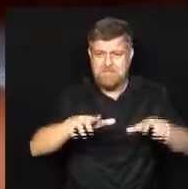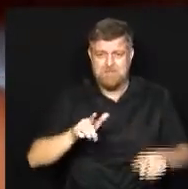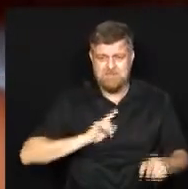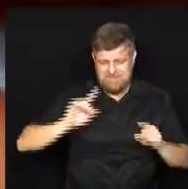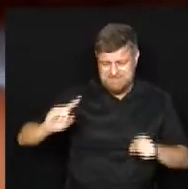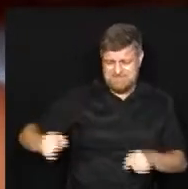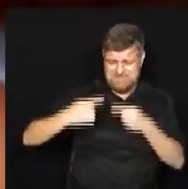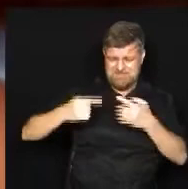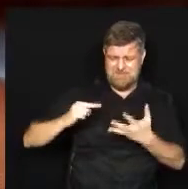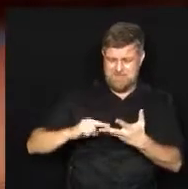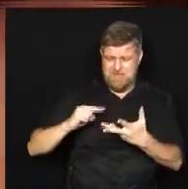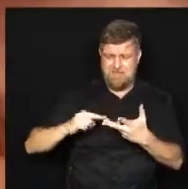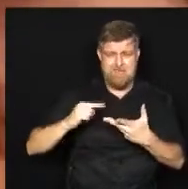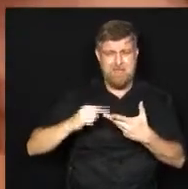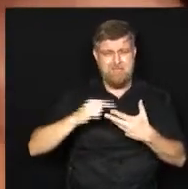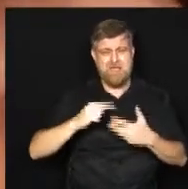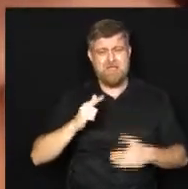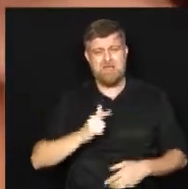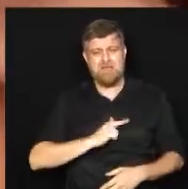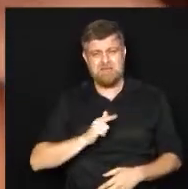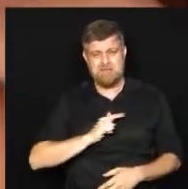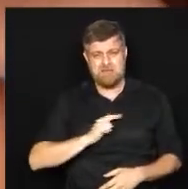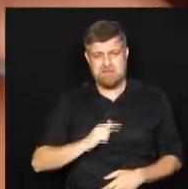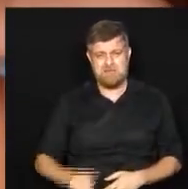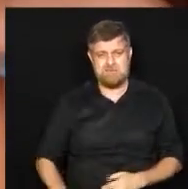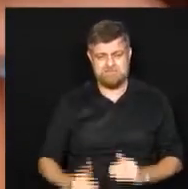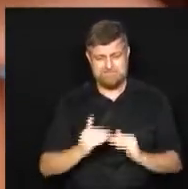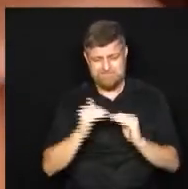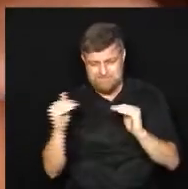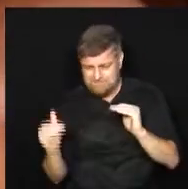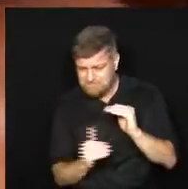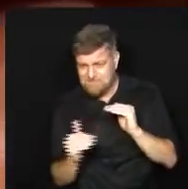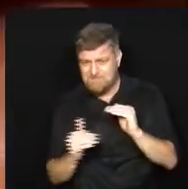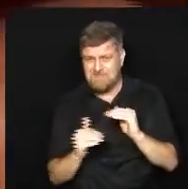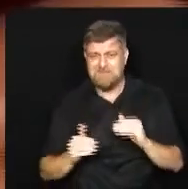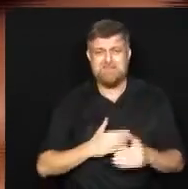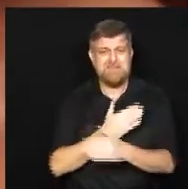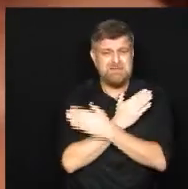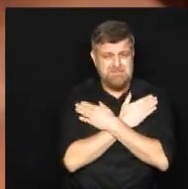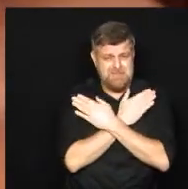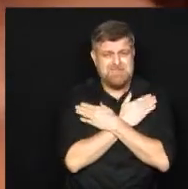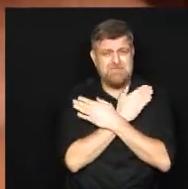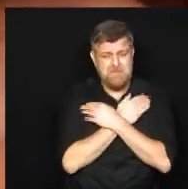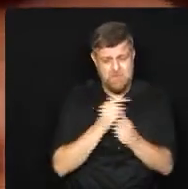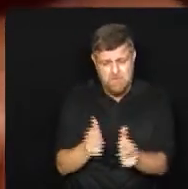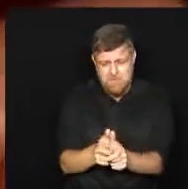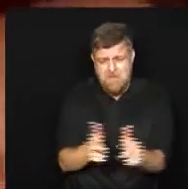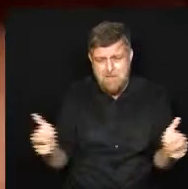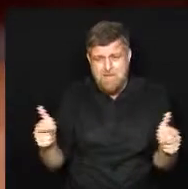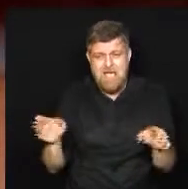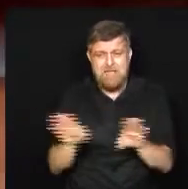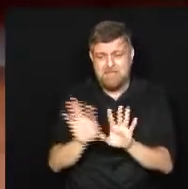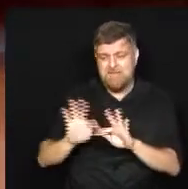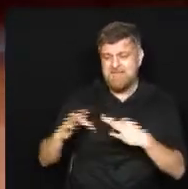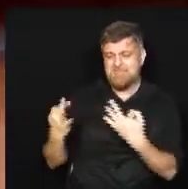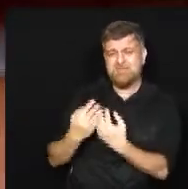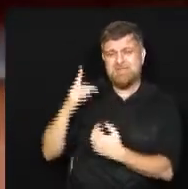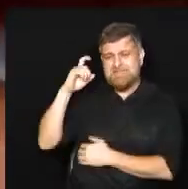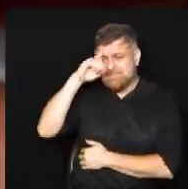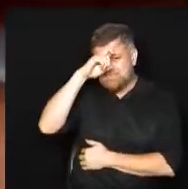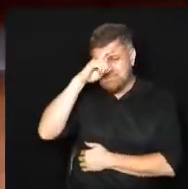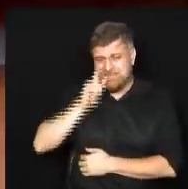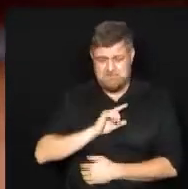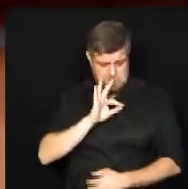desafios colocados, com o aumento da vulnerabilidade, aumento do desemprego, com a dificuldade das famílias, com a